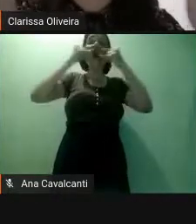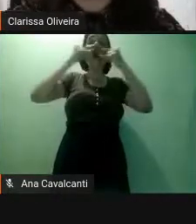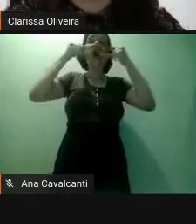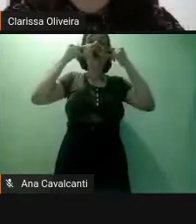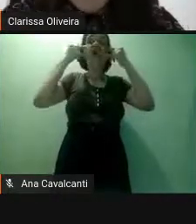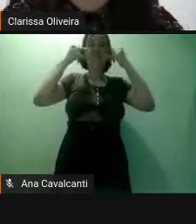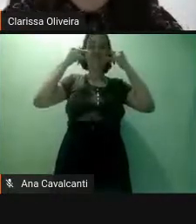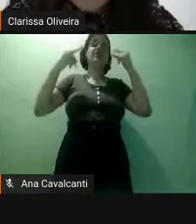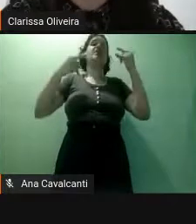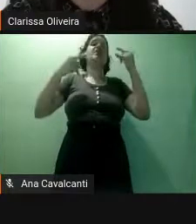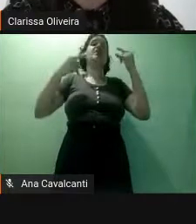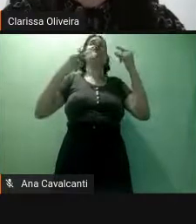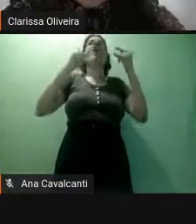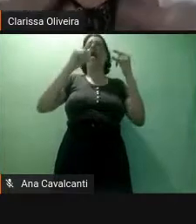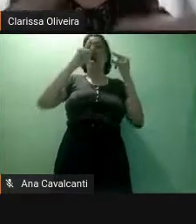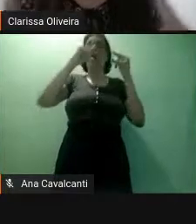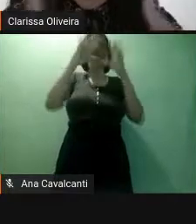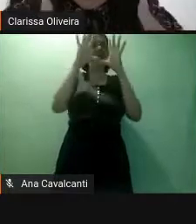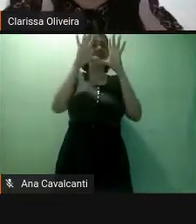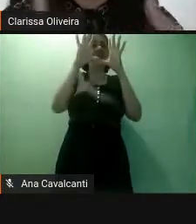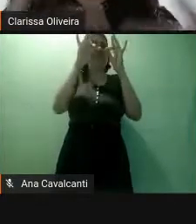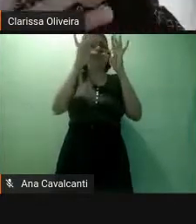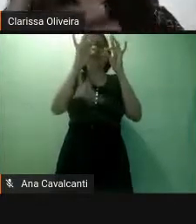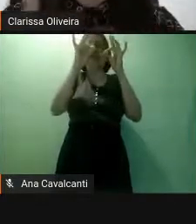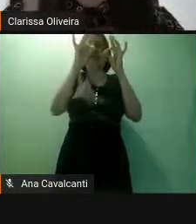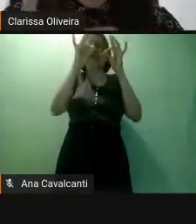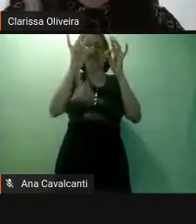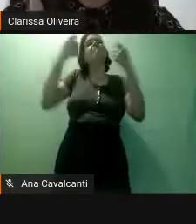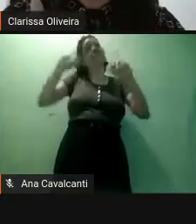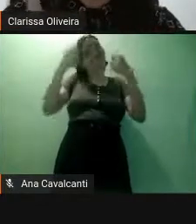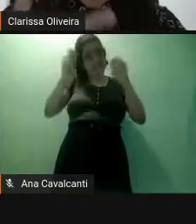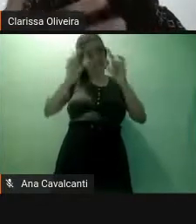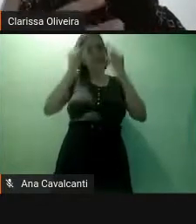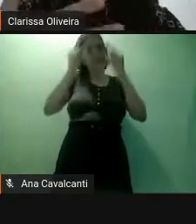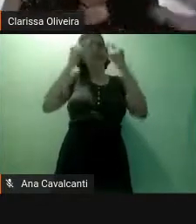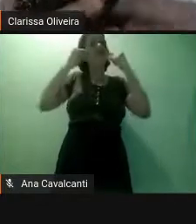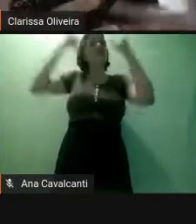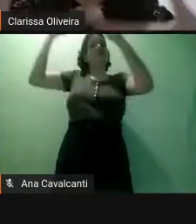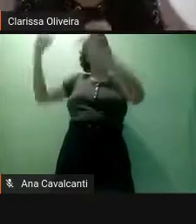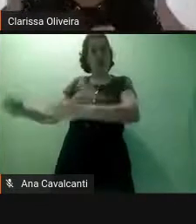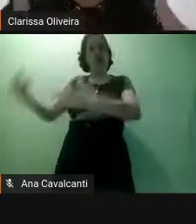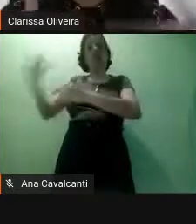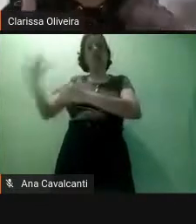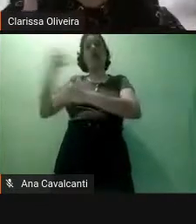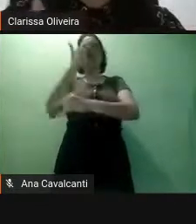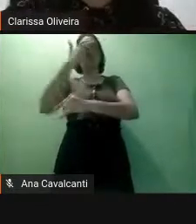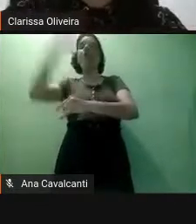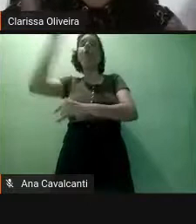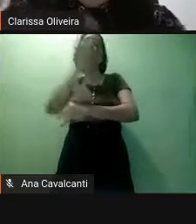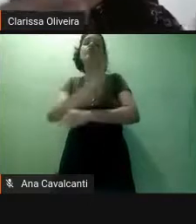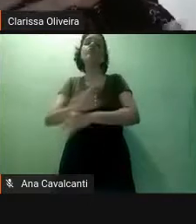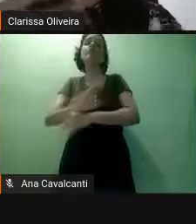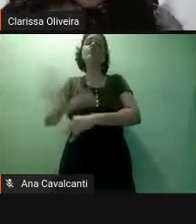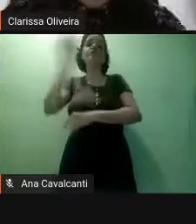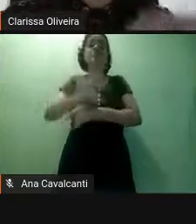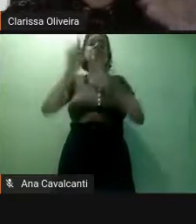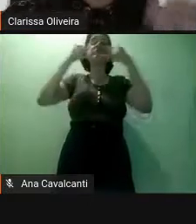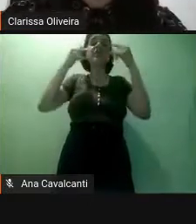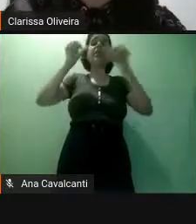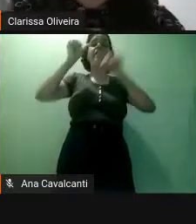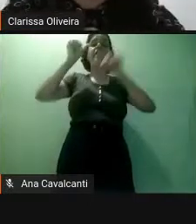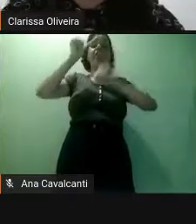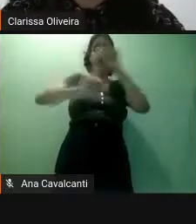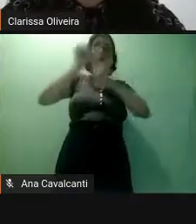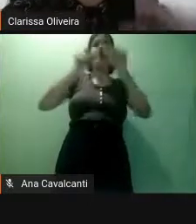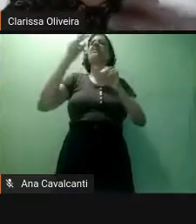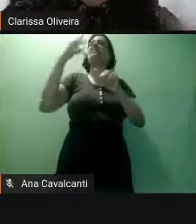você precisa retirar também e colocar outra. Então, o segredo é usar a máscara e ir trocando de 3 em